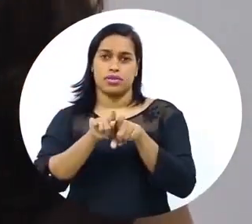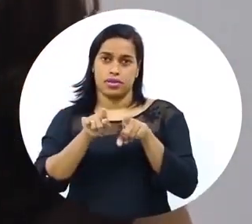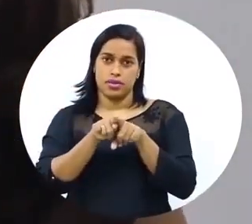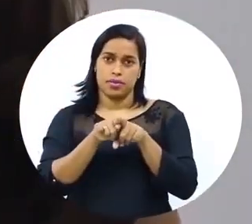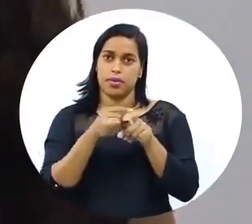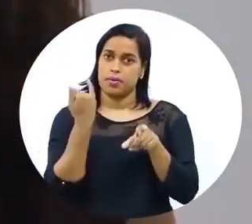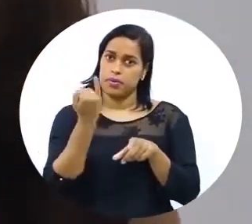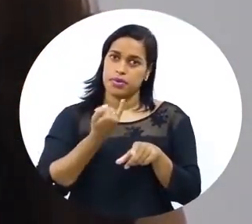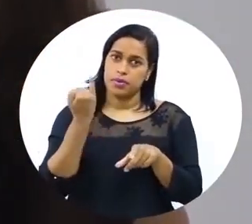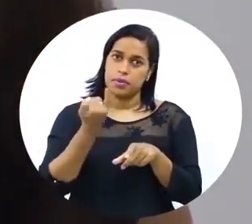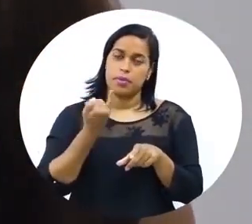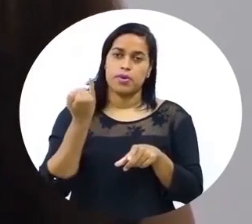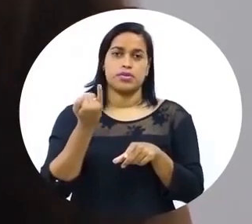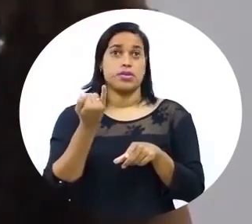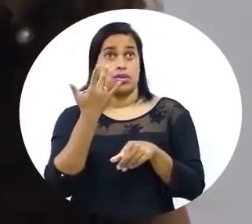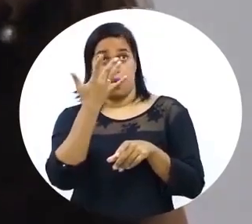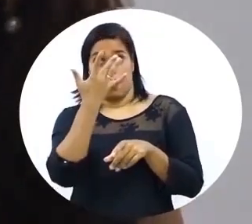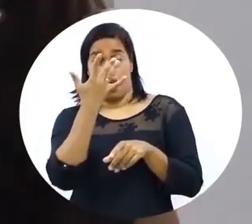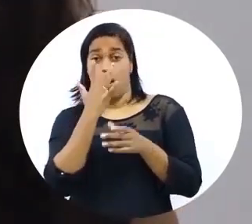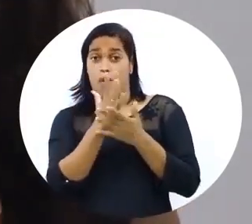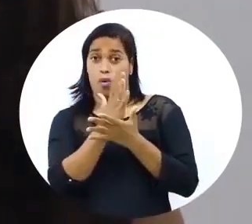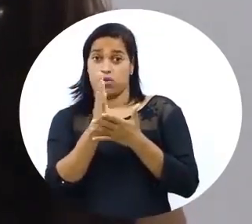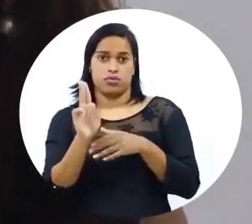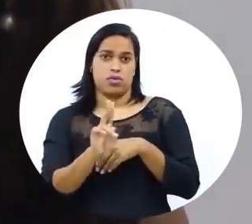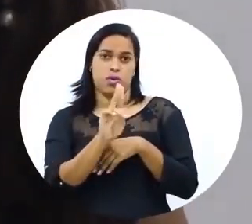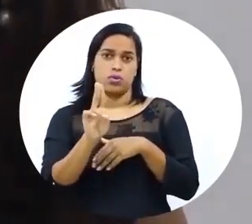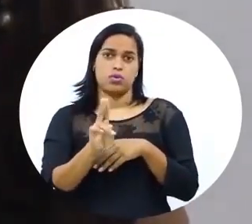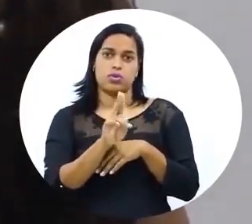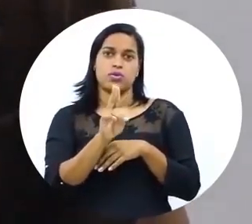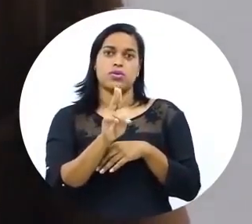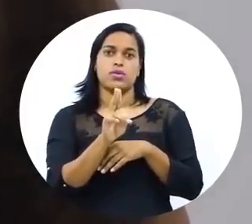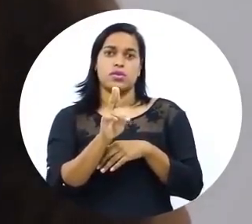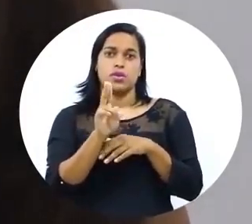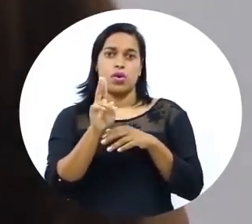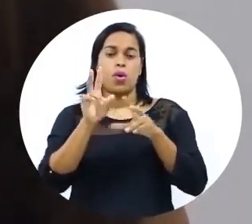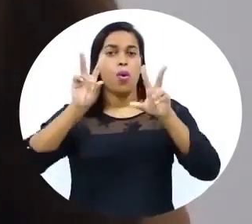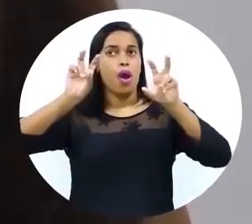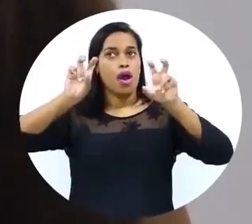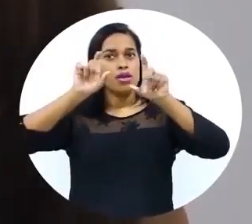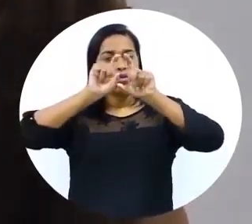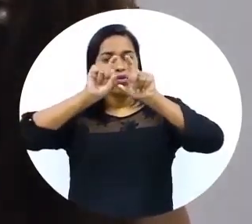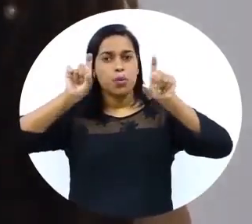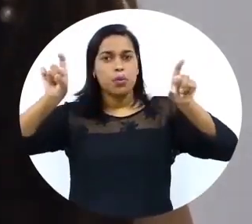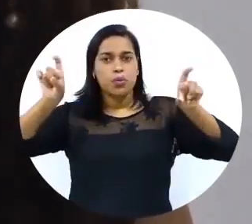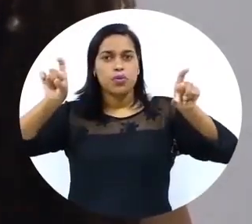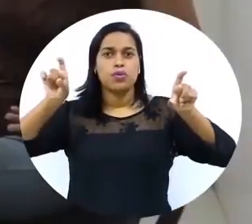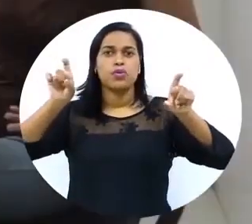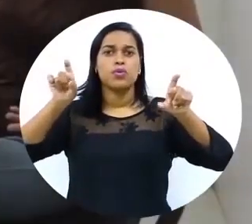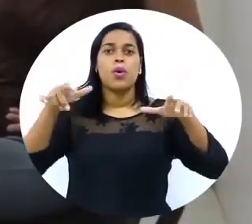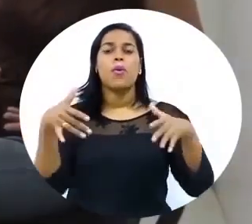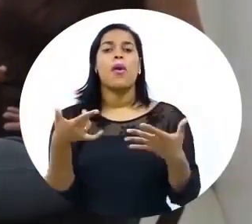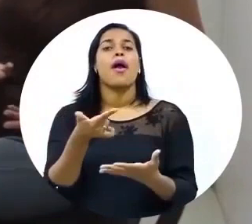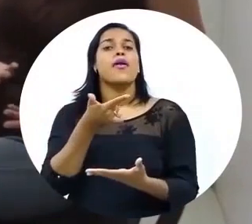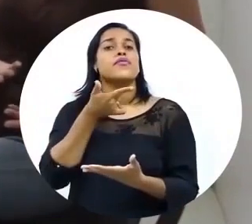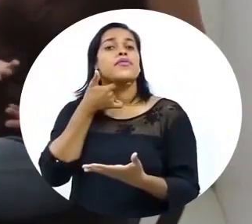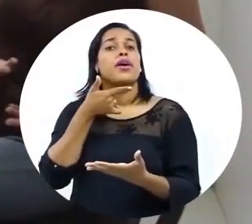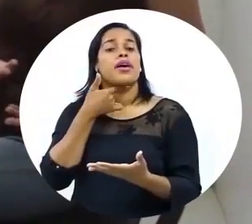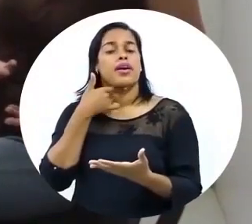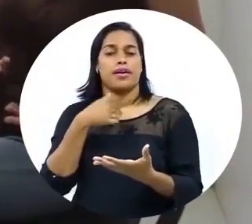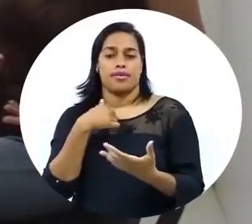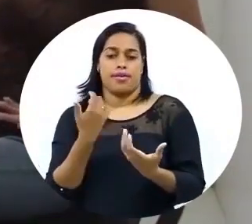que é pouco usual e as pessoas terminam esquecendo é colocar lá no campo do assunto do e-mail qual é a vaga que você está